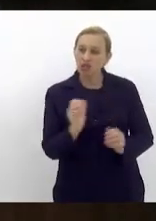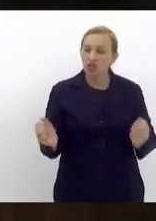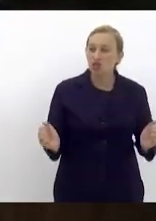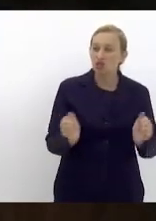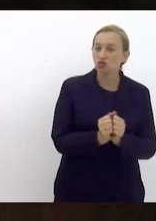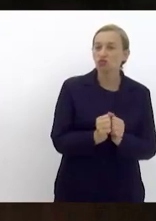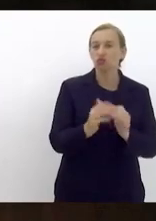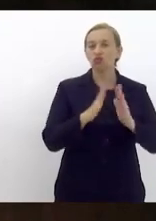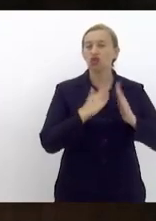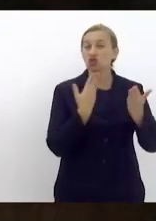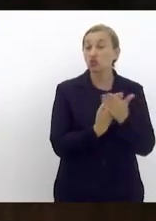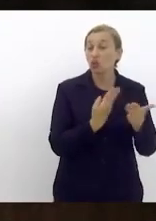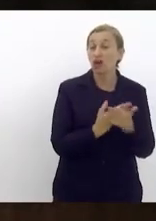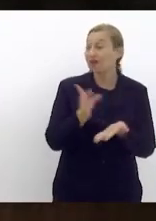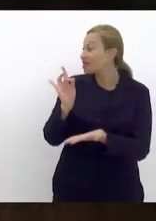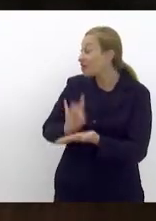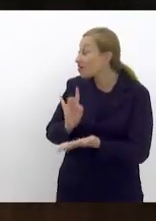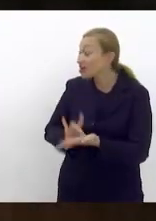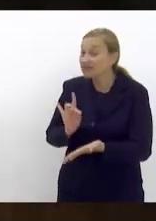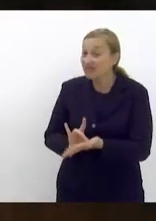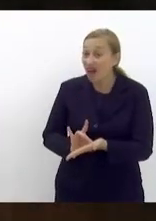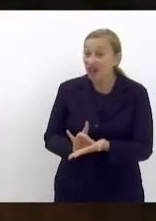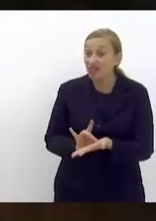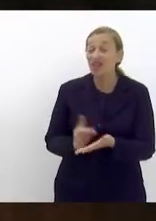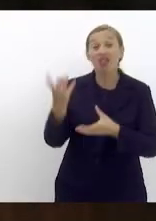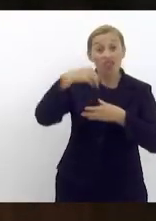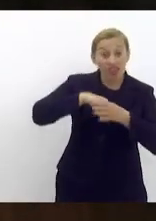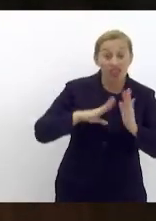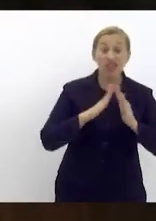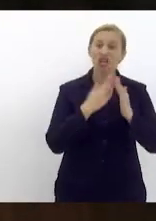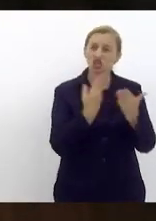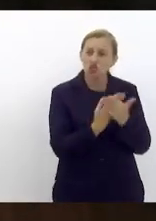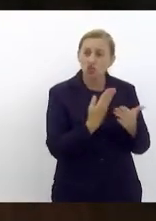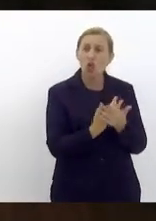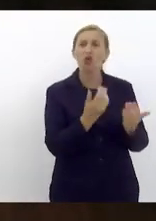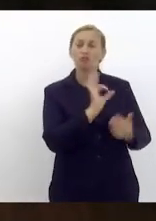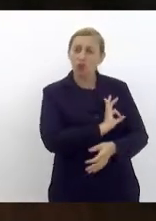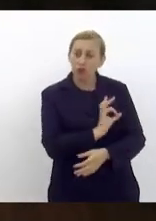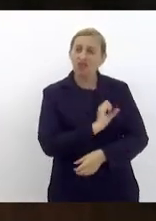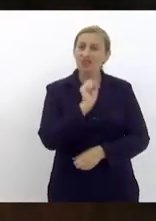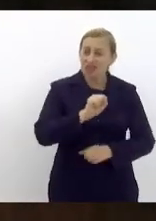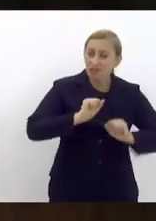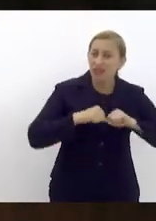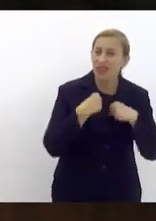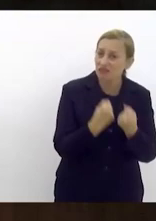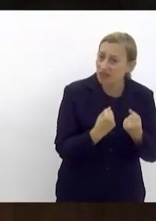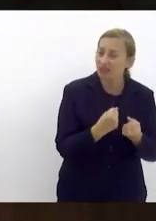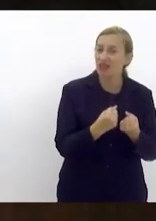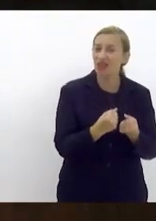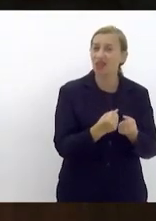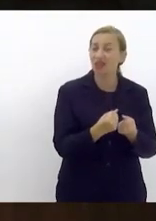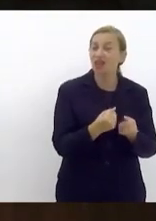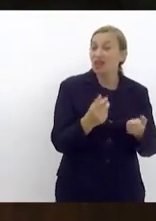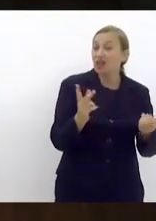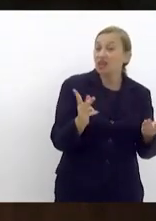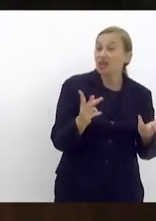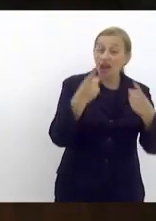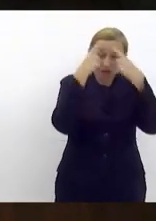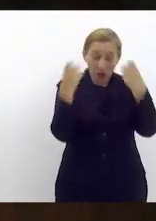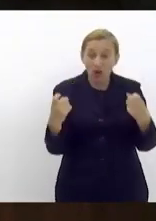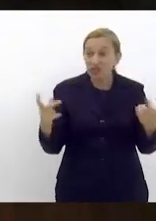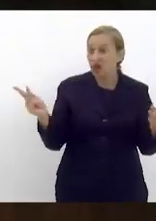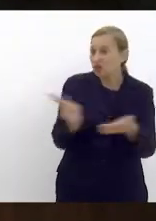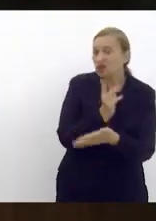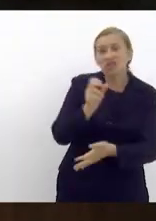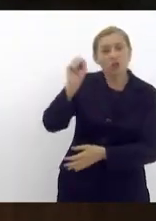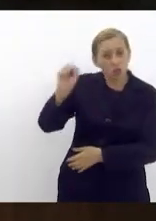região que tem a escola, quando, na verdade, a gente defende polícia dentro da escola, em primeiro lugar, para defender e garantir que episódios como que aconteceram no